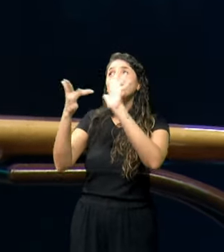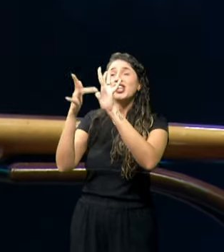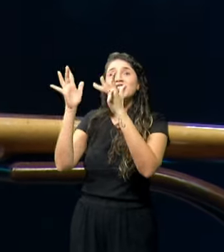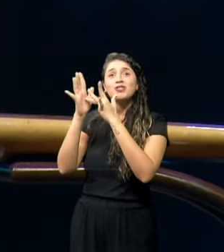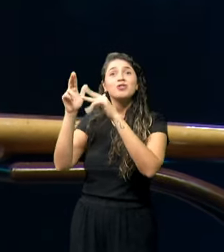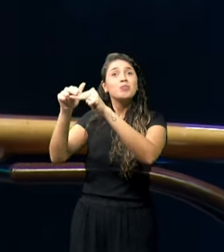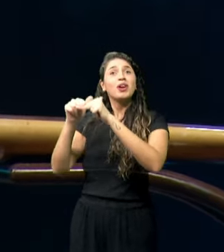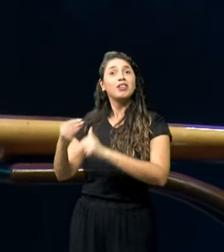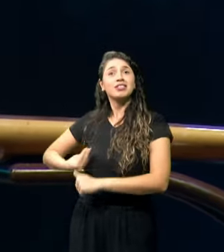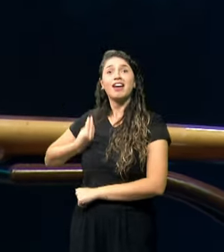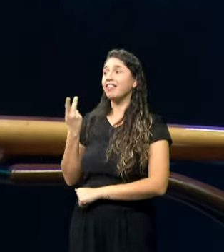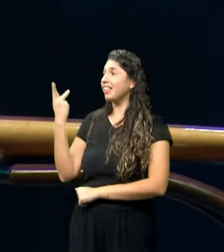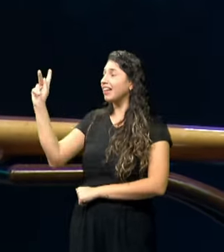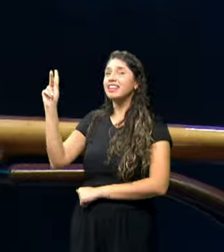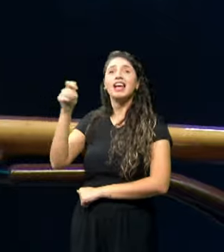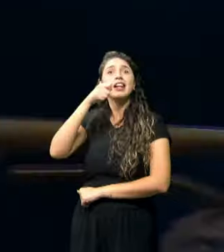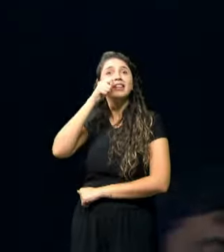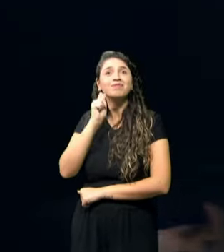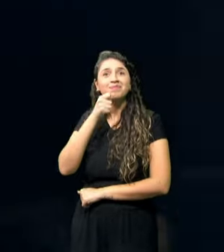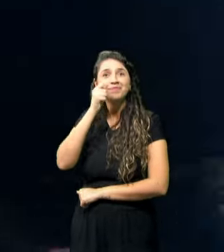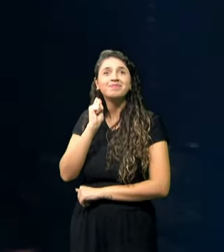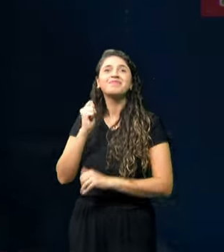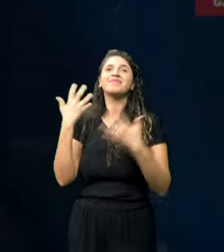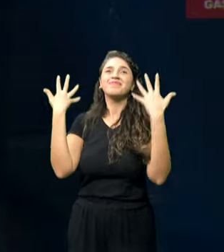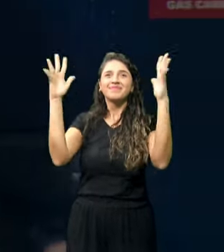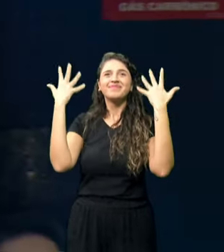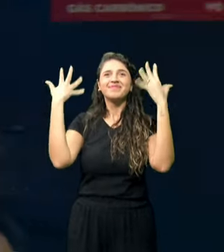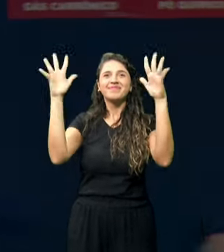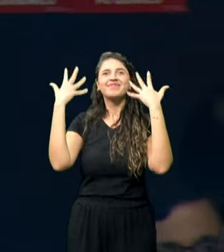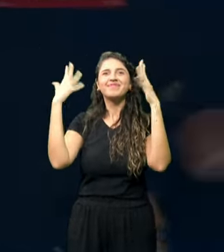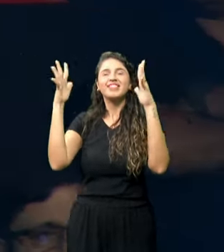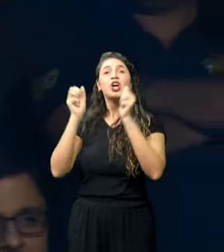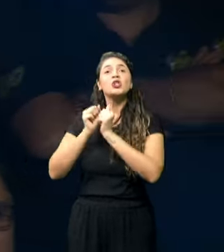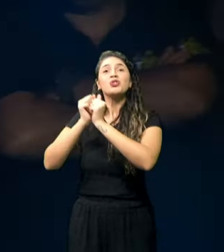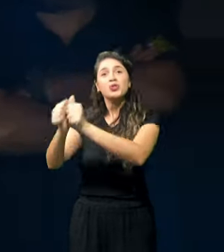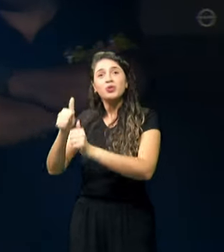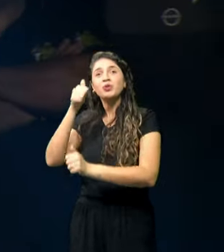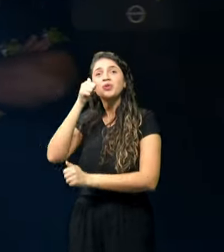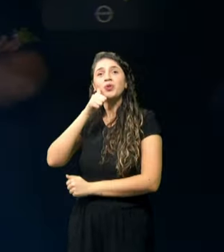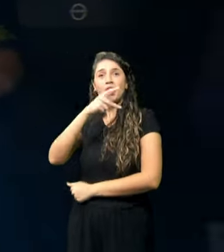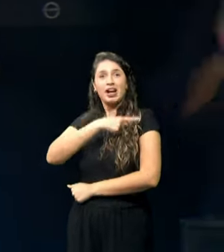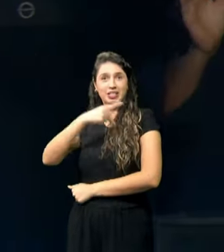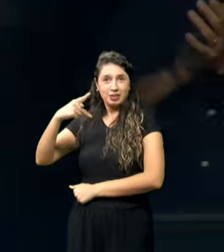Silas Malafaia, acompanhado da pastora Elisete, sua esposa.